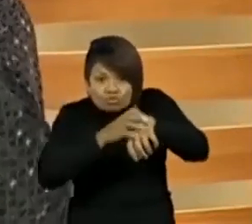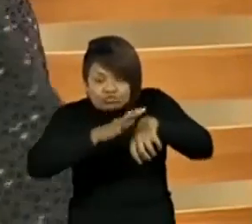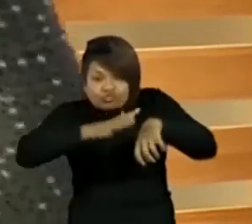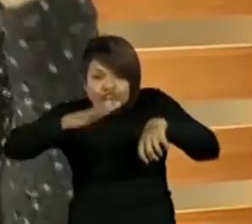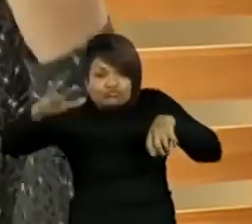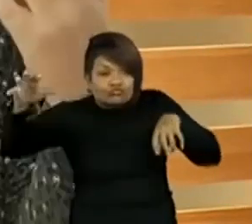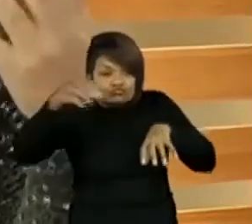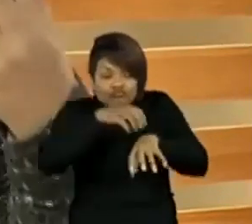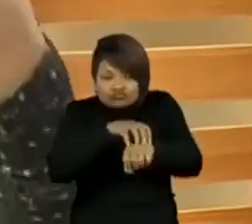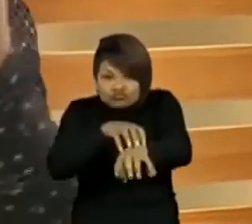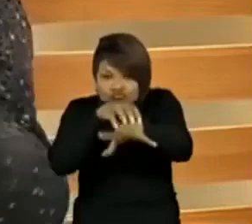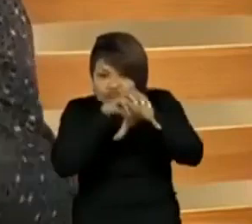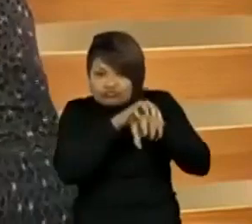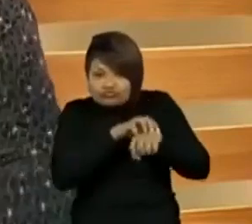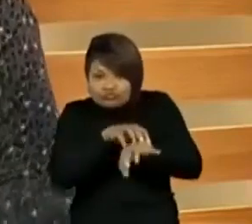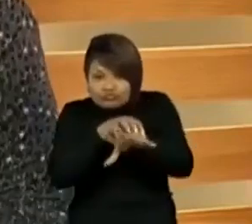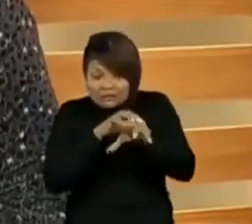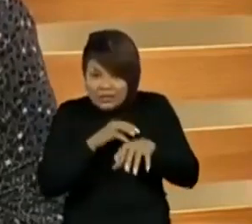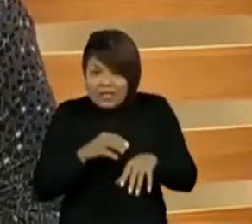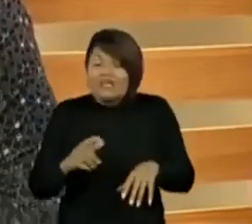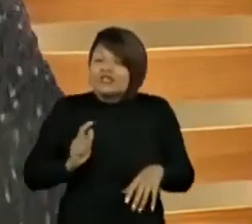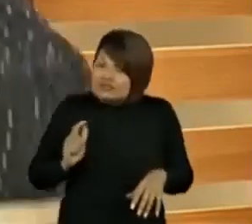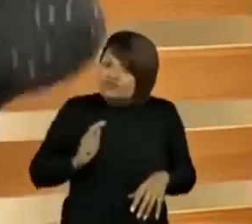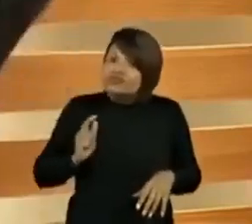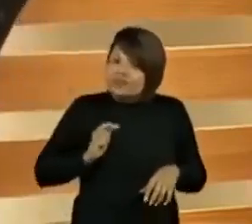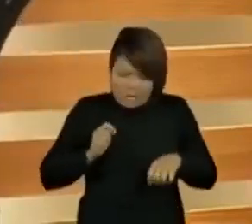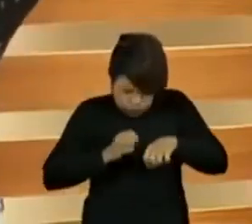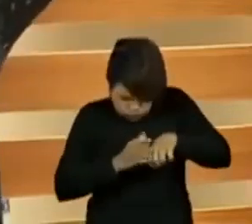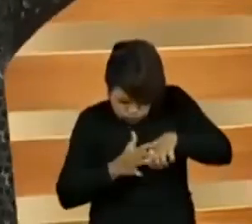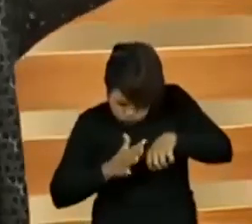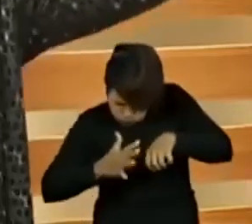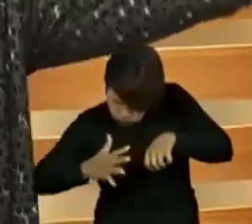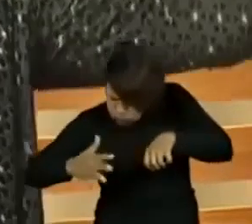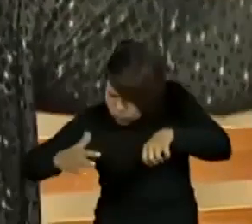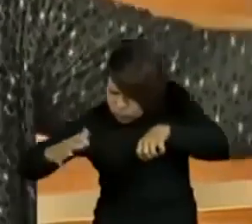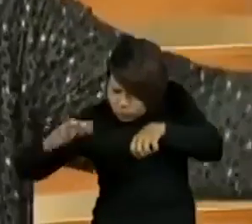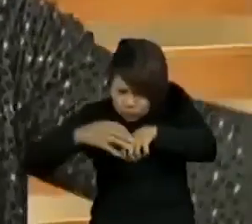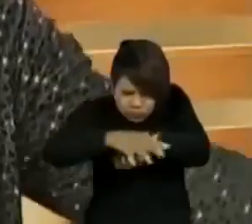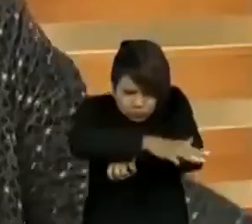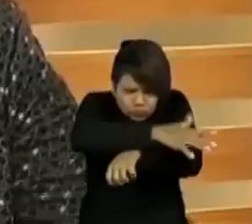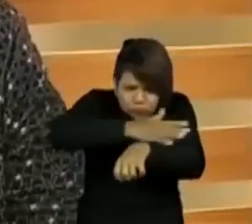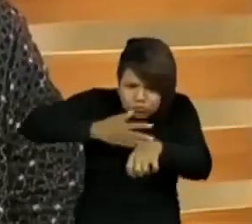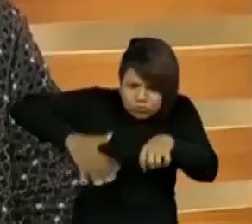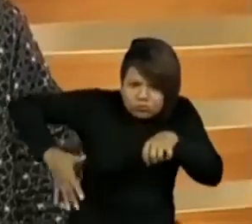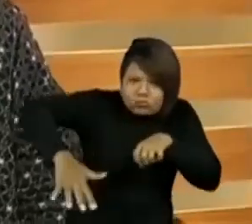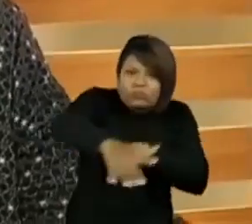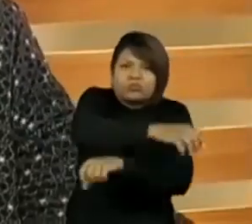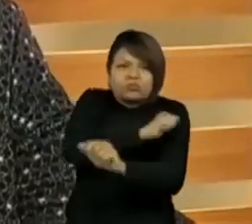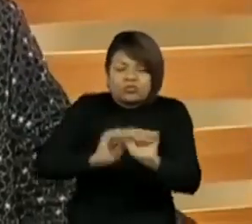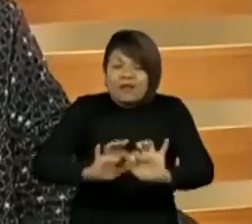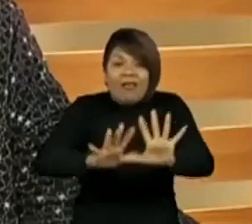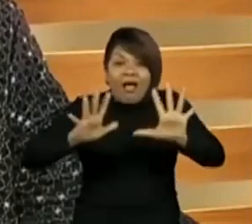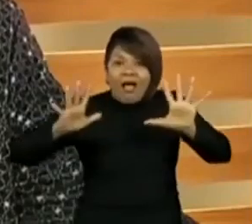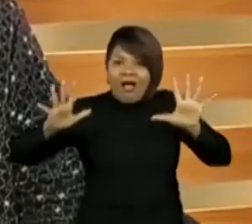O brilho dos seus olhos trazia a claridade que fazia tudo